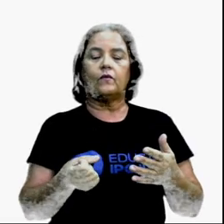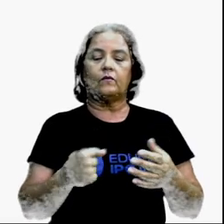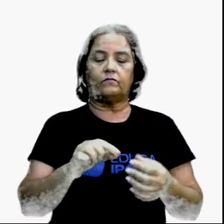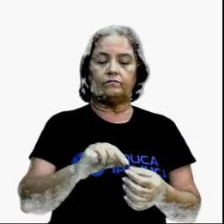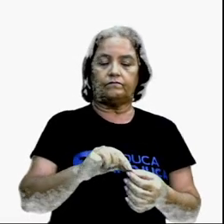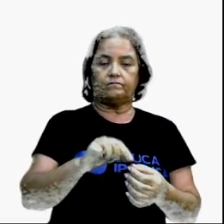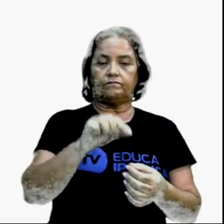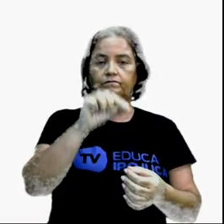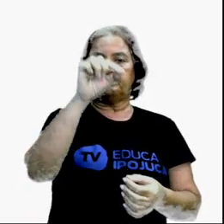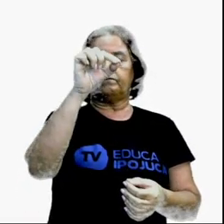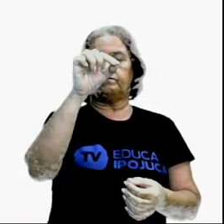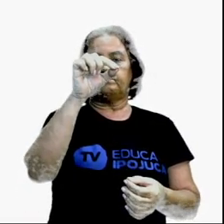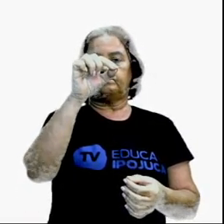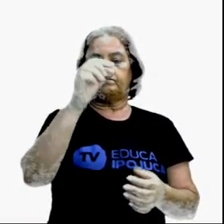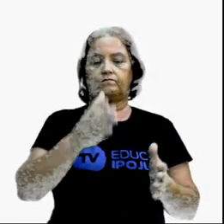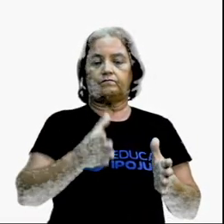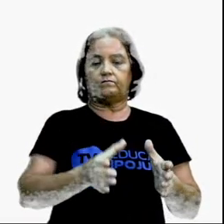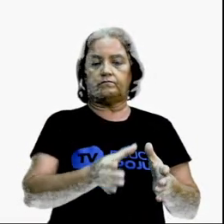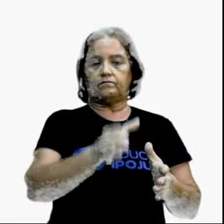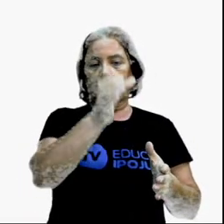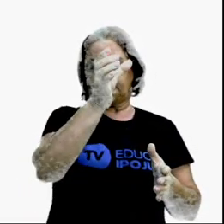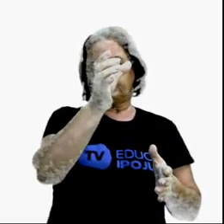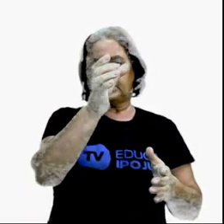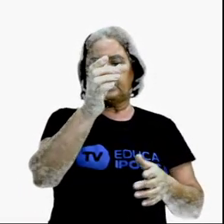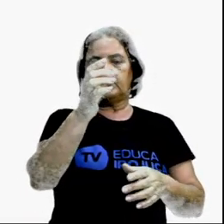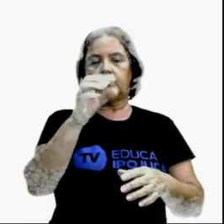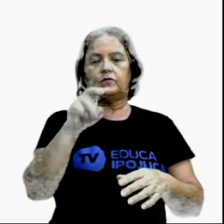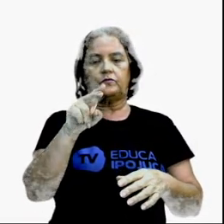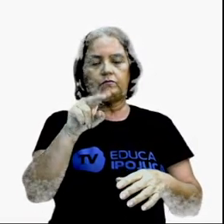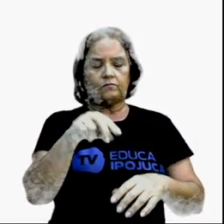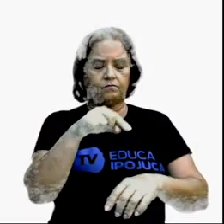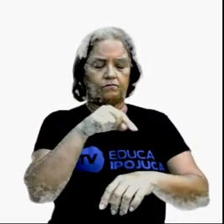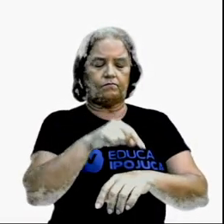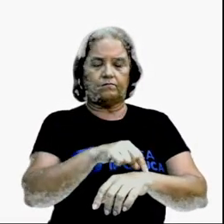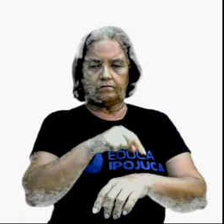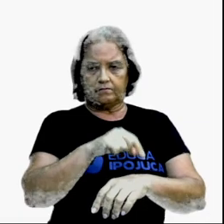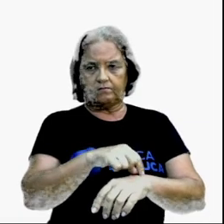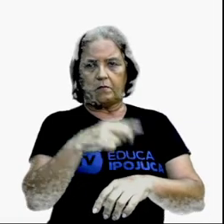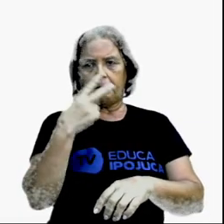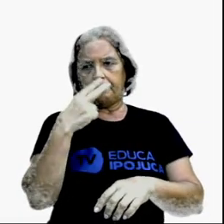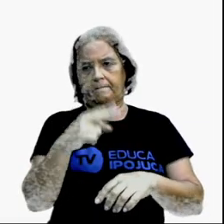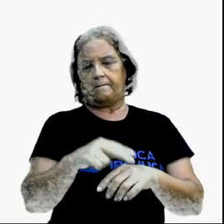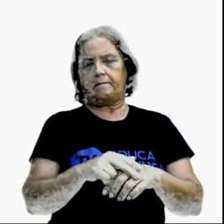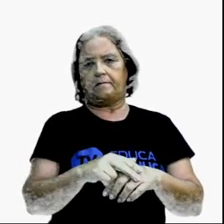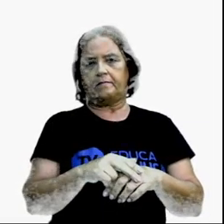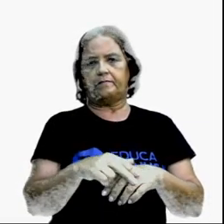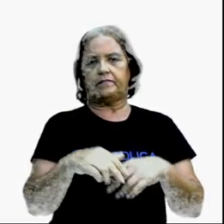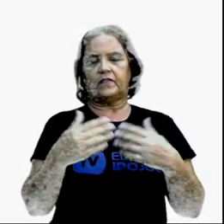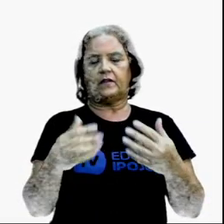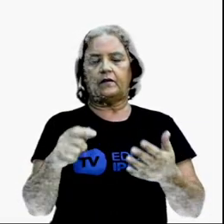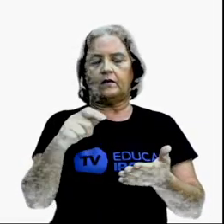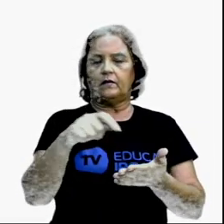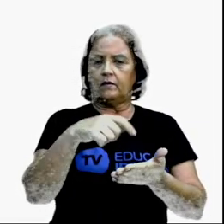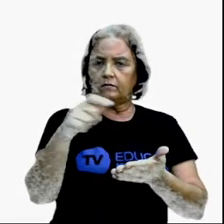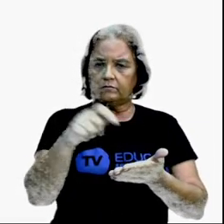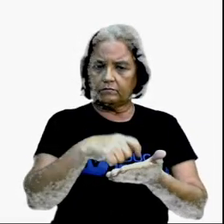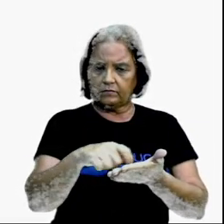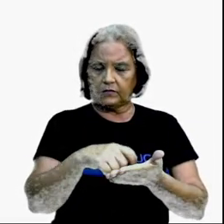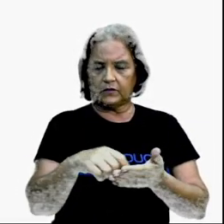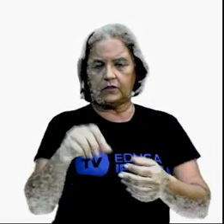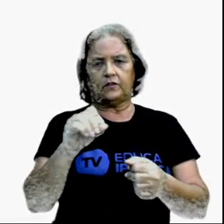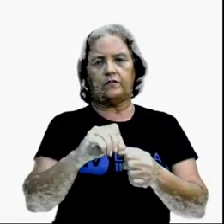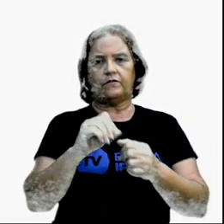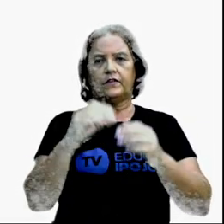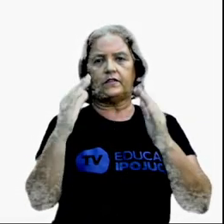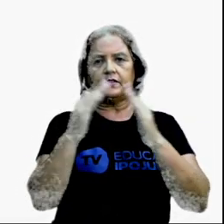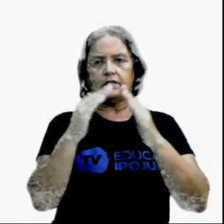prédio nesse mesmo instante? Então, anota aí e faça em casa,